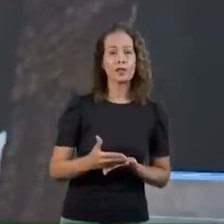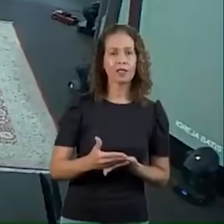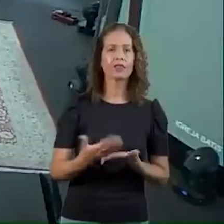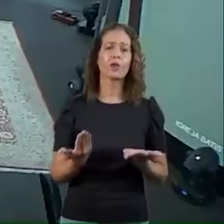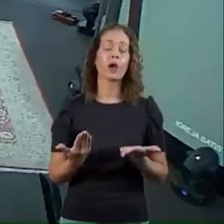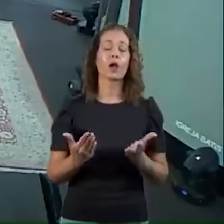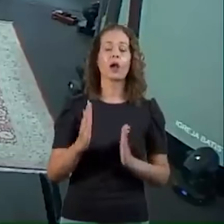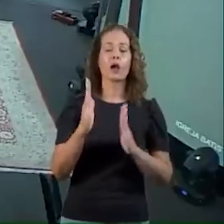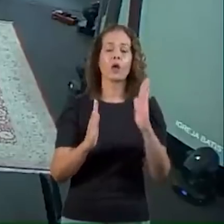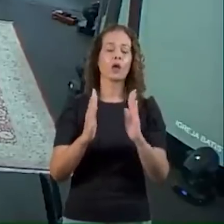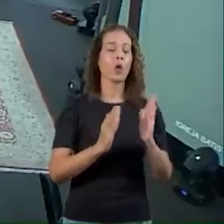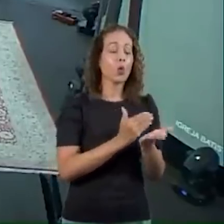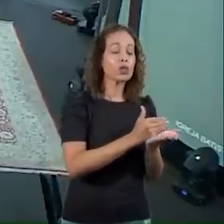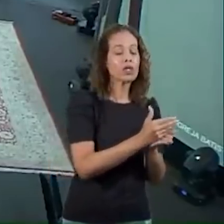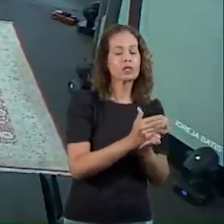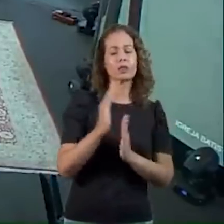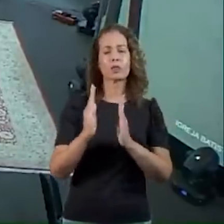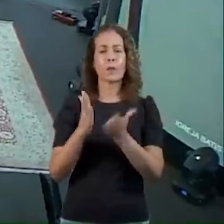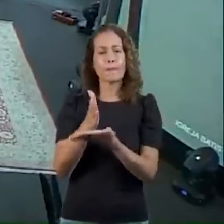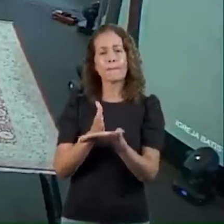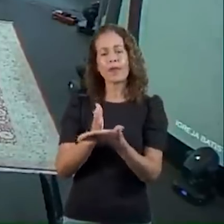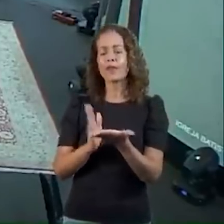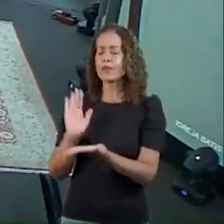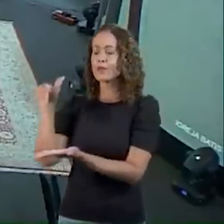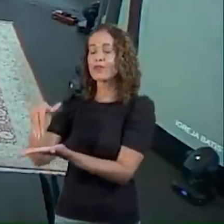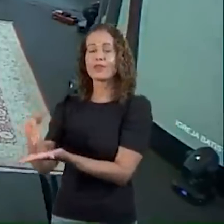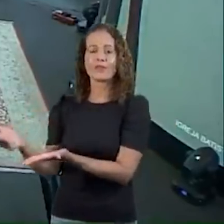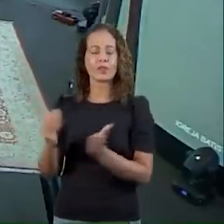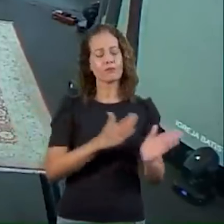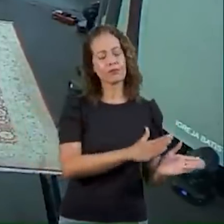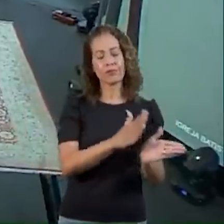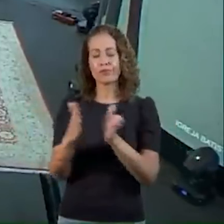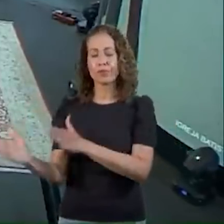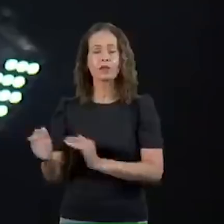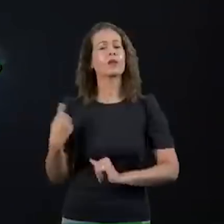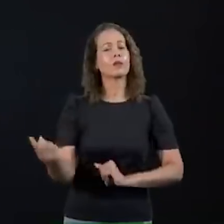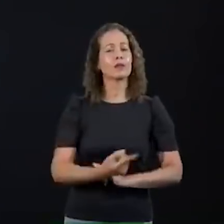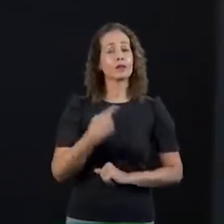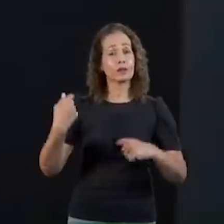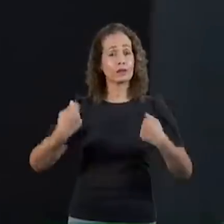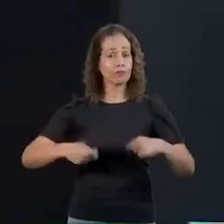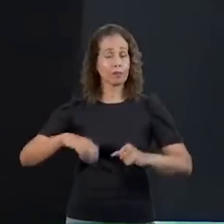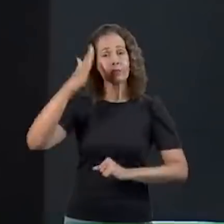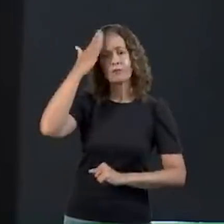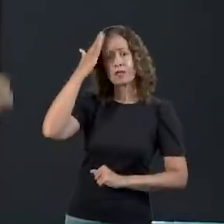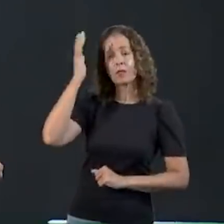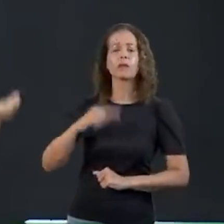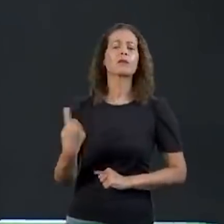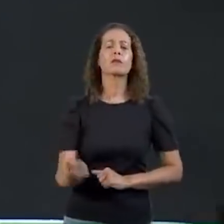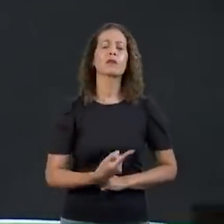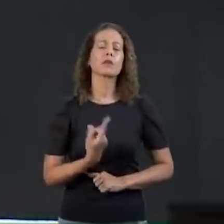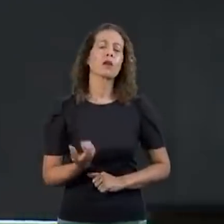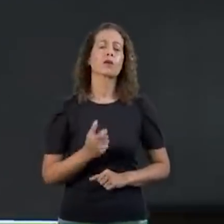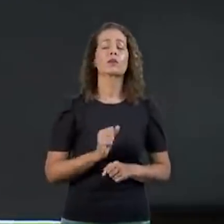o meio e vai determinar o fim. Nós precisamos lembrar que a vida é uma eterna colheita. A gente planta e